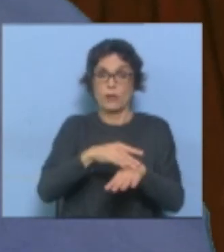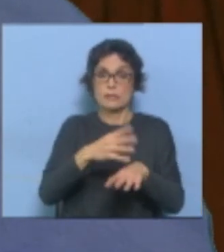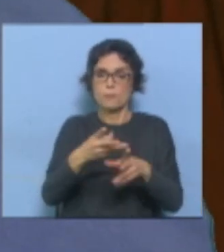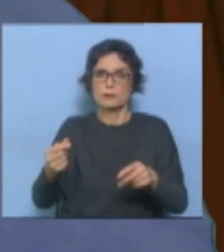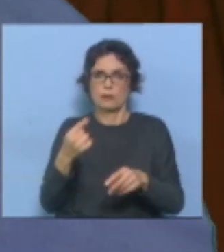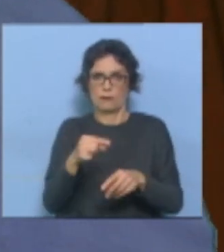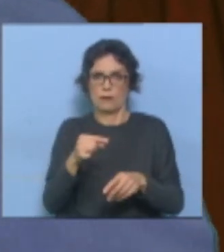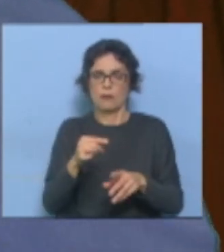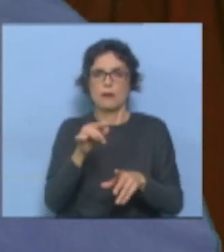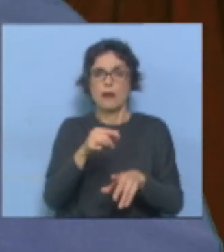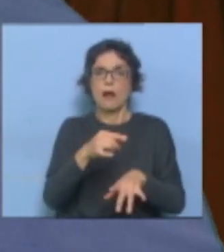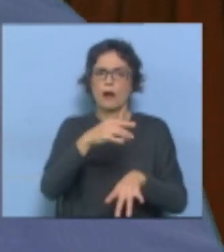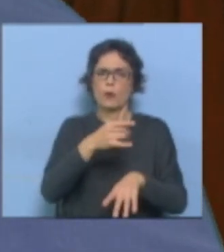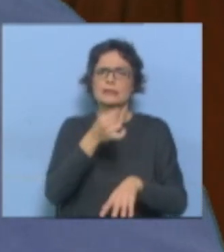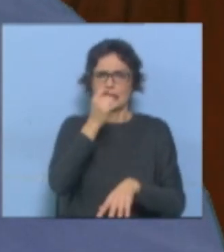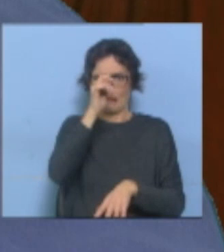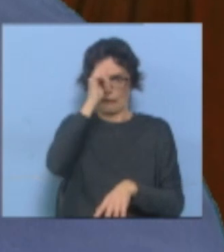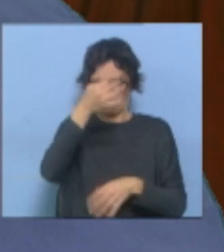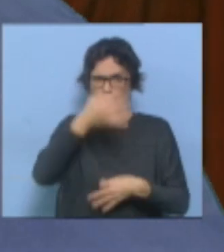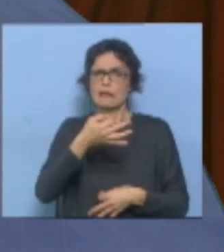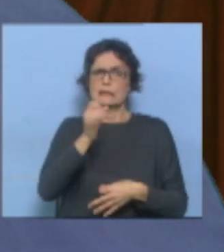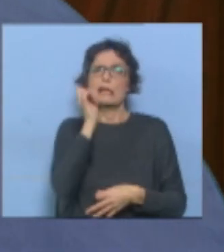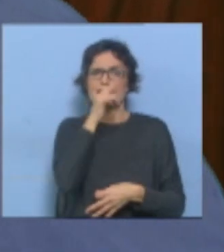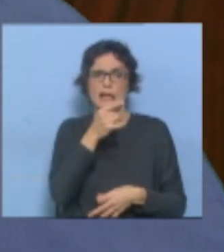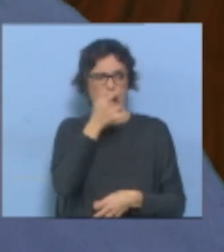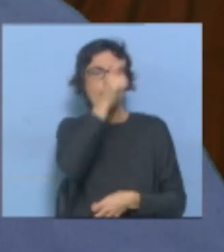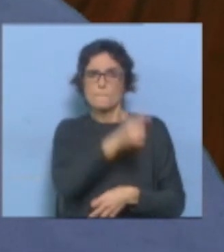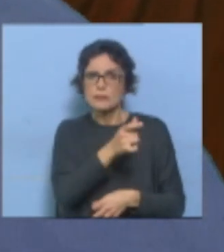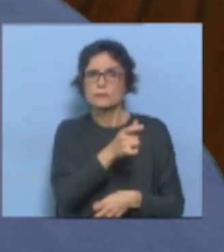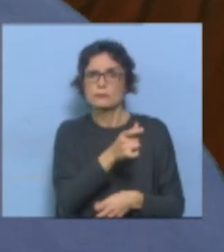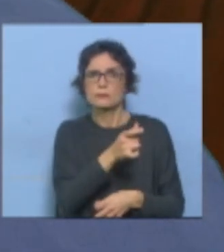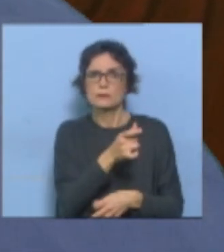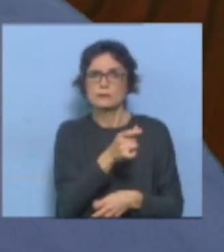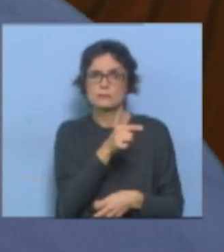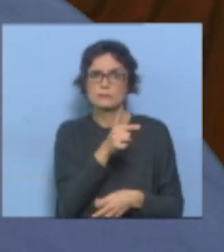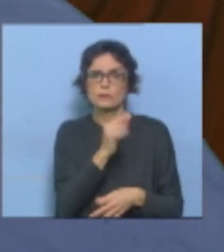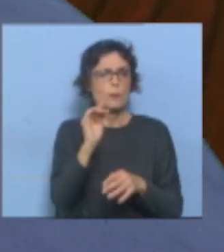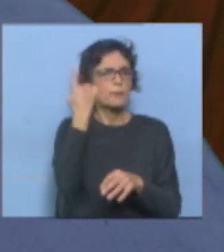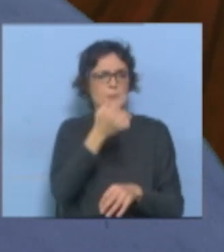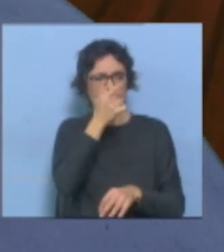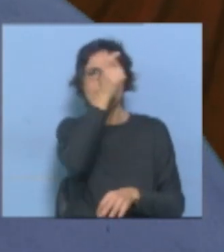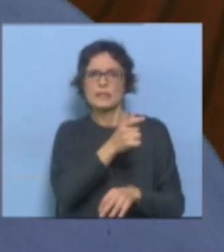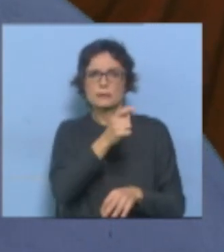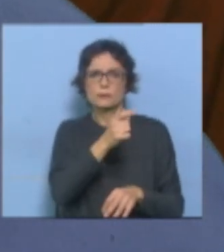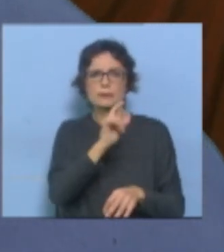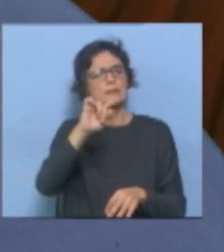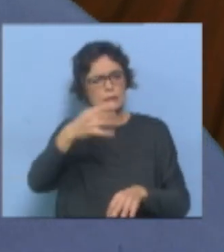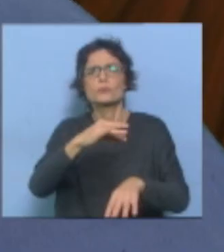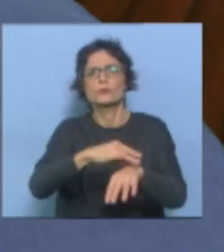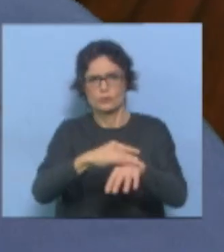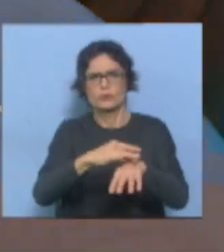quem tem a dignidade da pessoa que somos, e por isso nunca pode